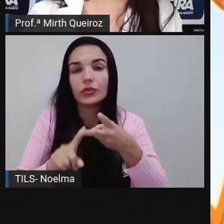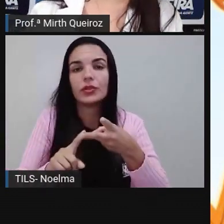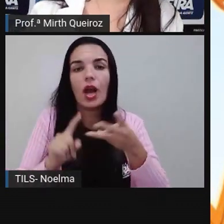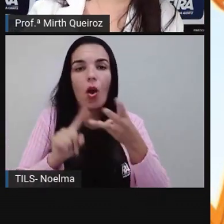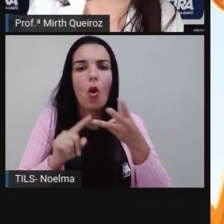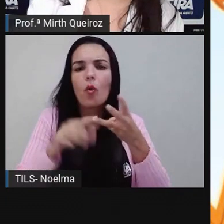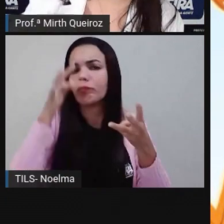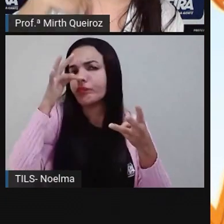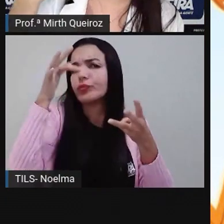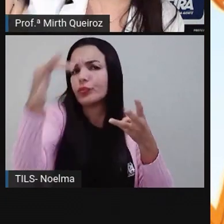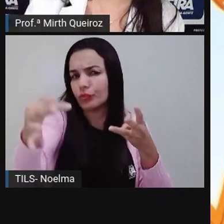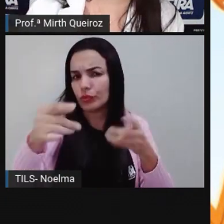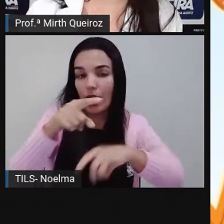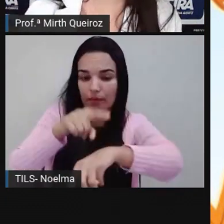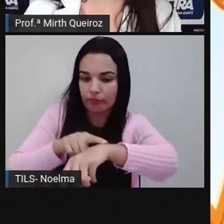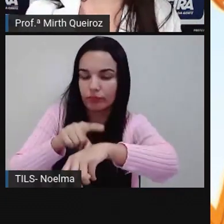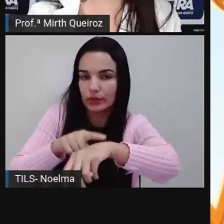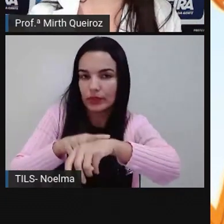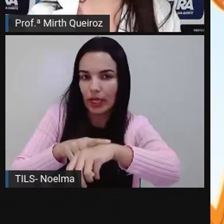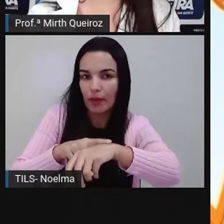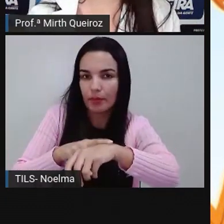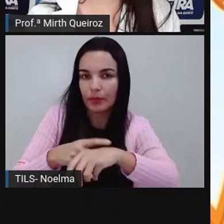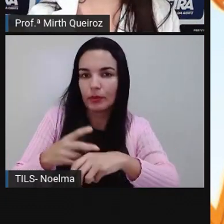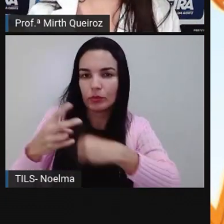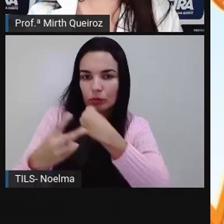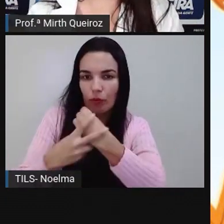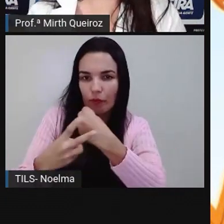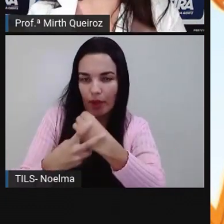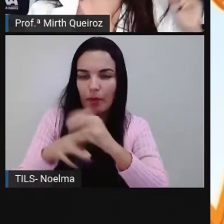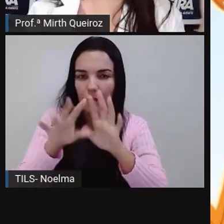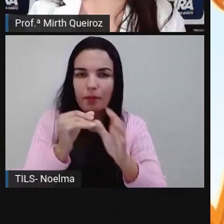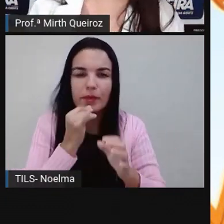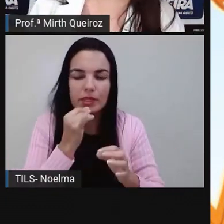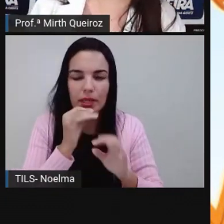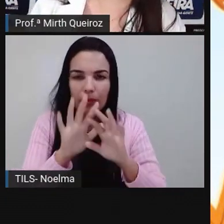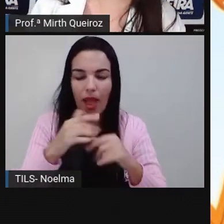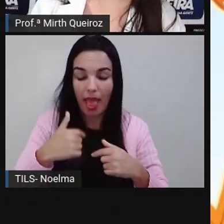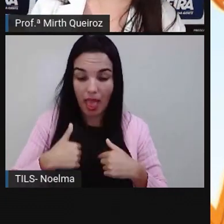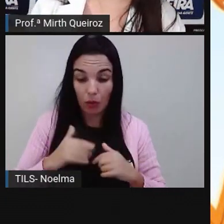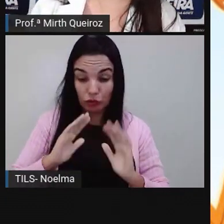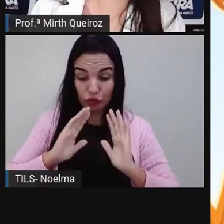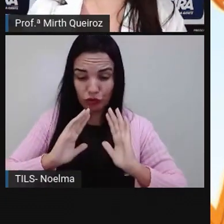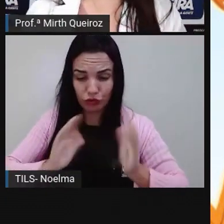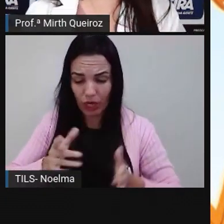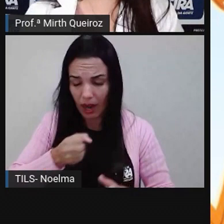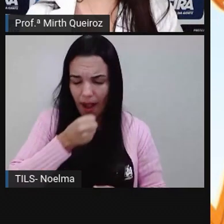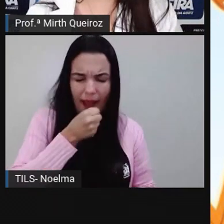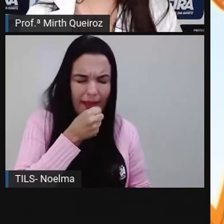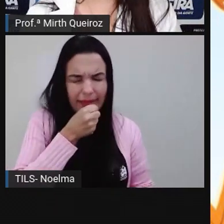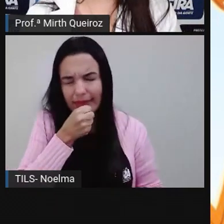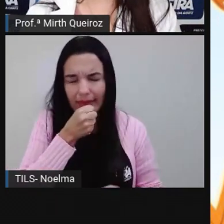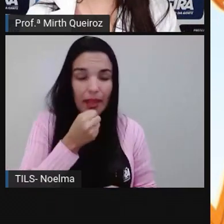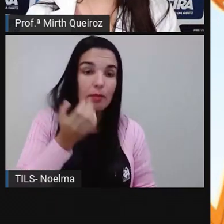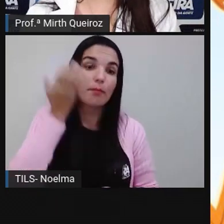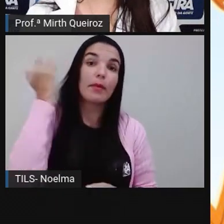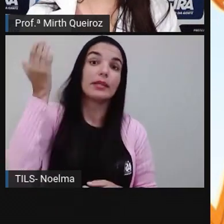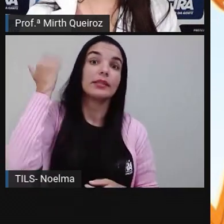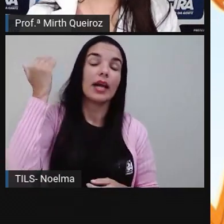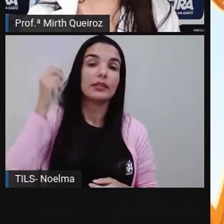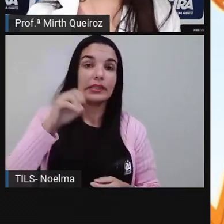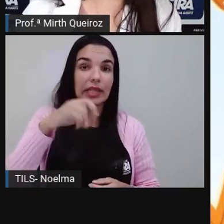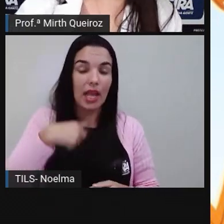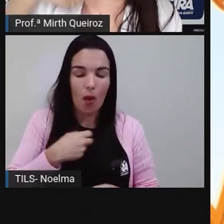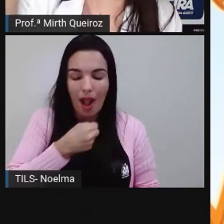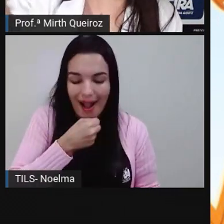agora, ou futuro, o que vai acontecer. Por exemplo, eu cantei, é passado. Eu canto, é